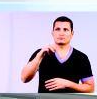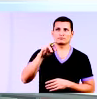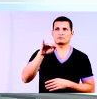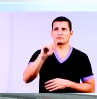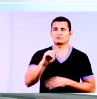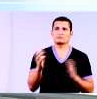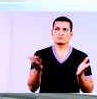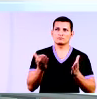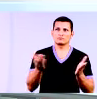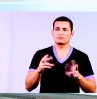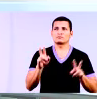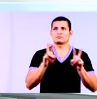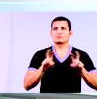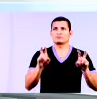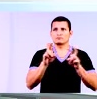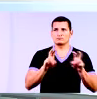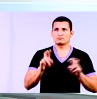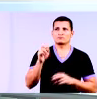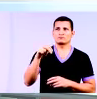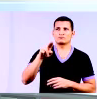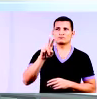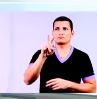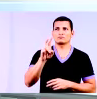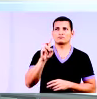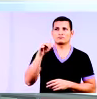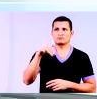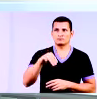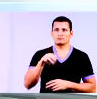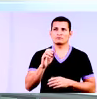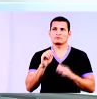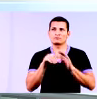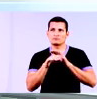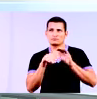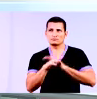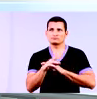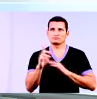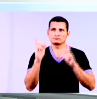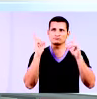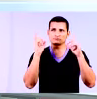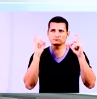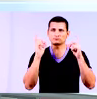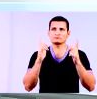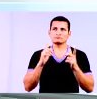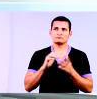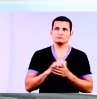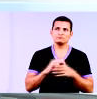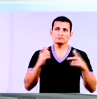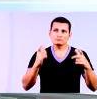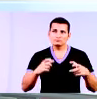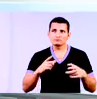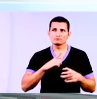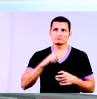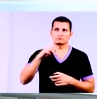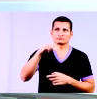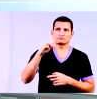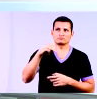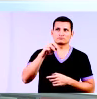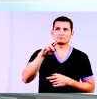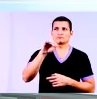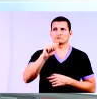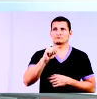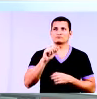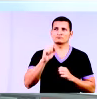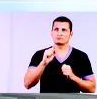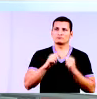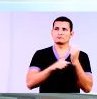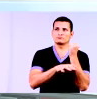falando de computação em nuvem, a gente está falando de armazenar foto, né? Então, Onde é que está essa memória? Pode ser até a nuvem, pode ser o servidor do